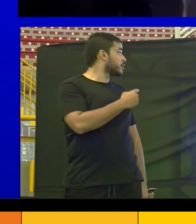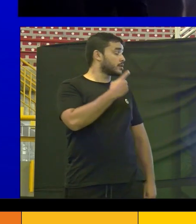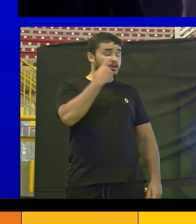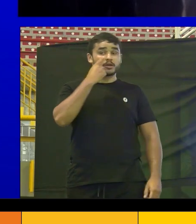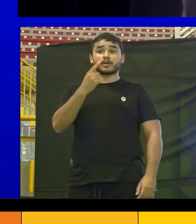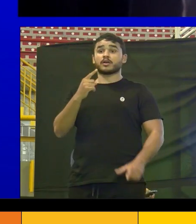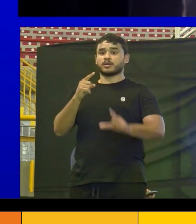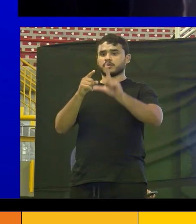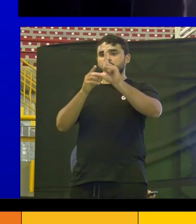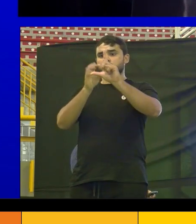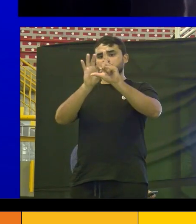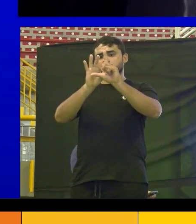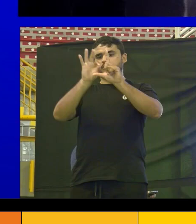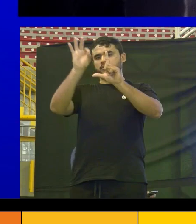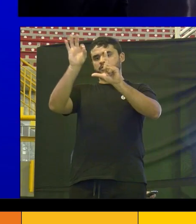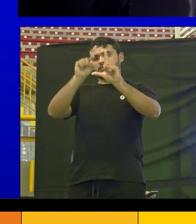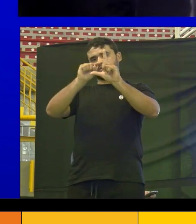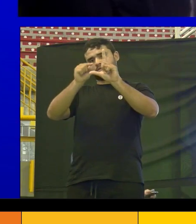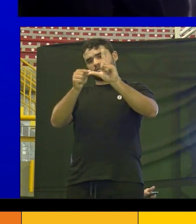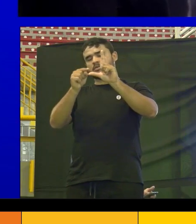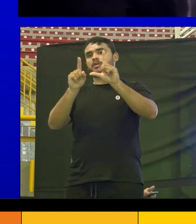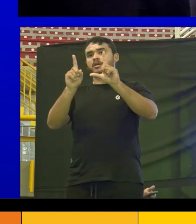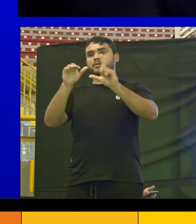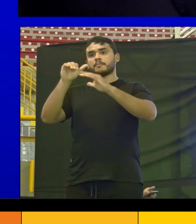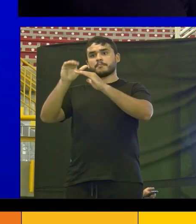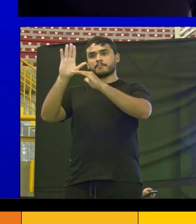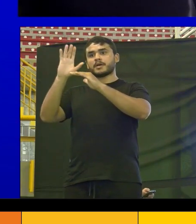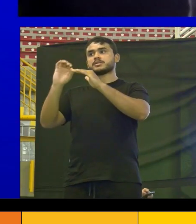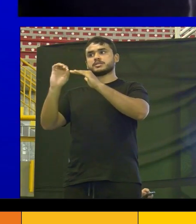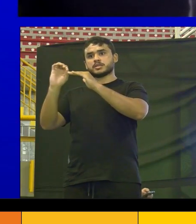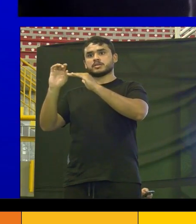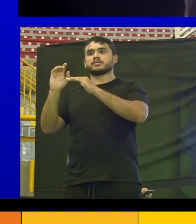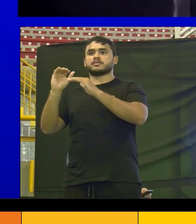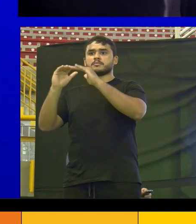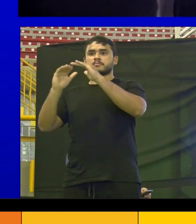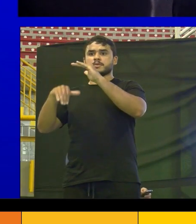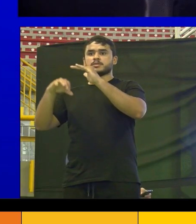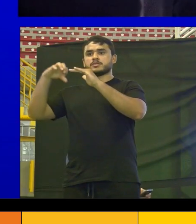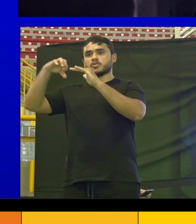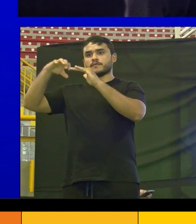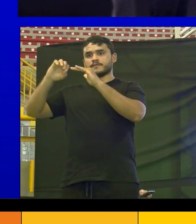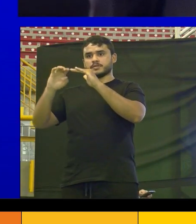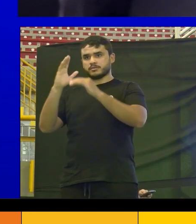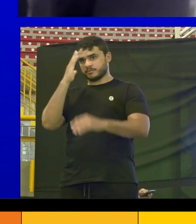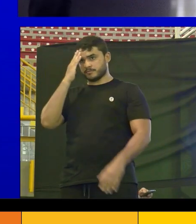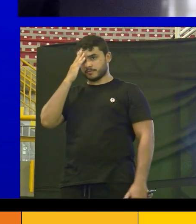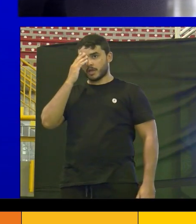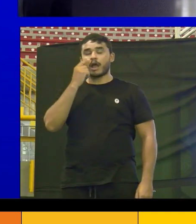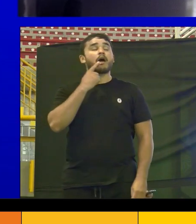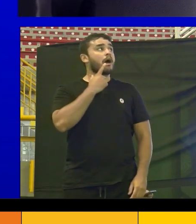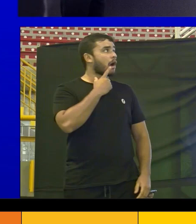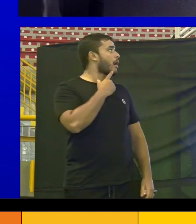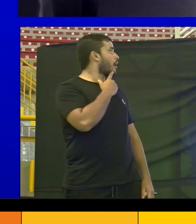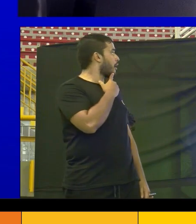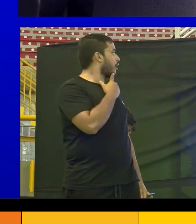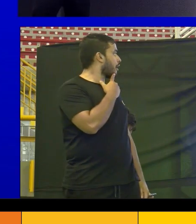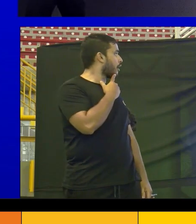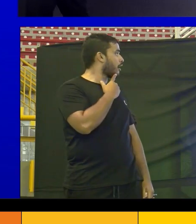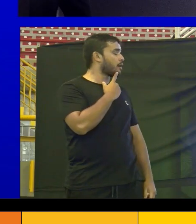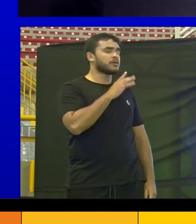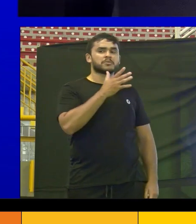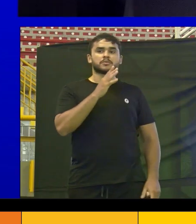que 0 e menor do que 90. Nós temos esse segmento que tem um tamanho